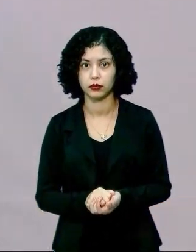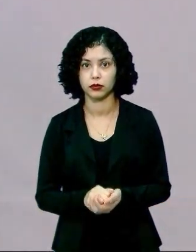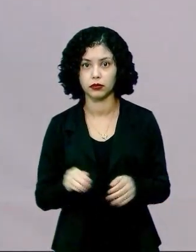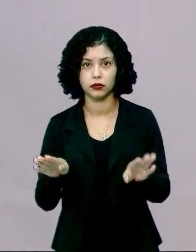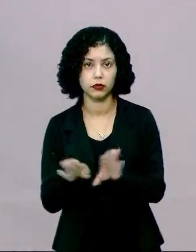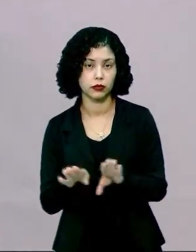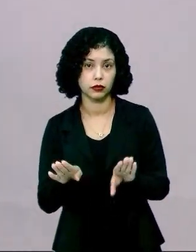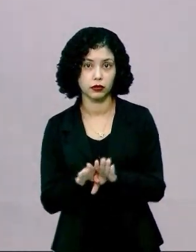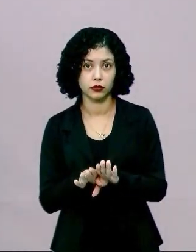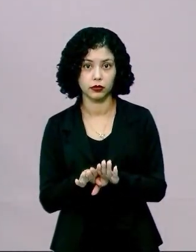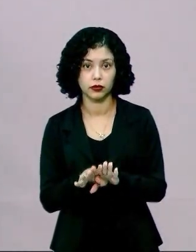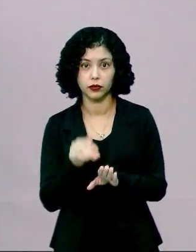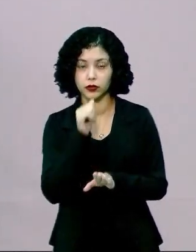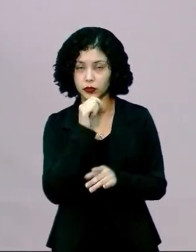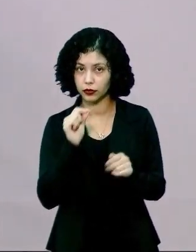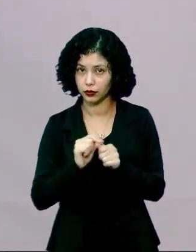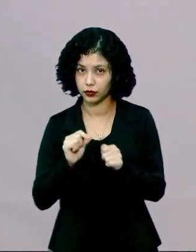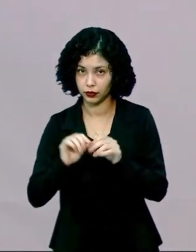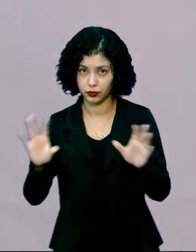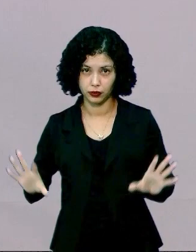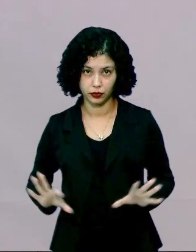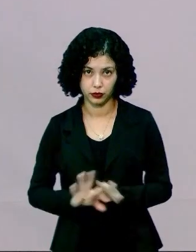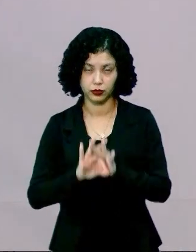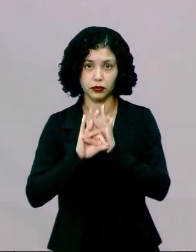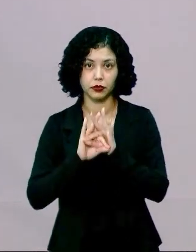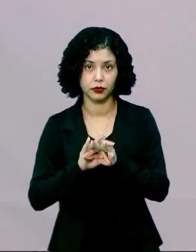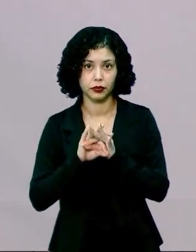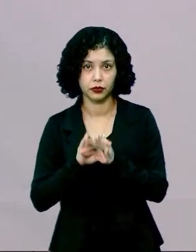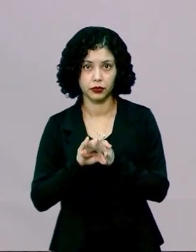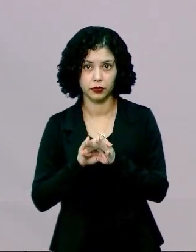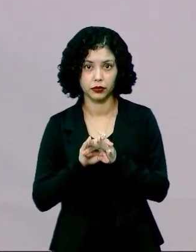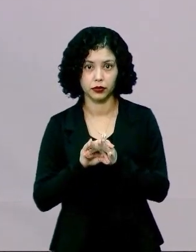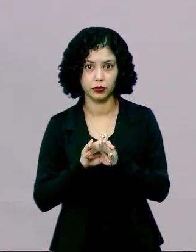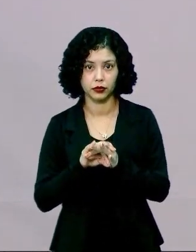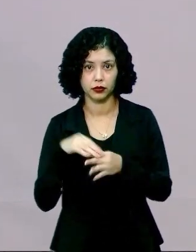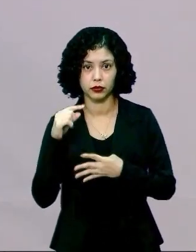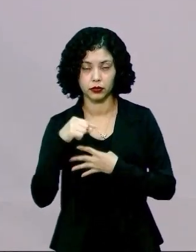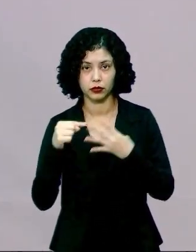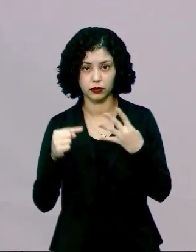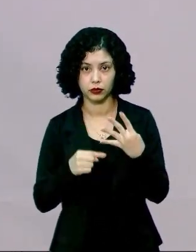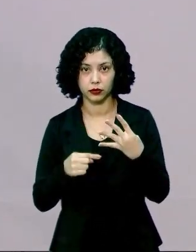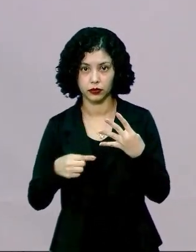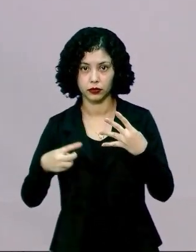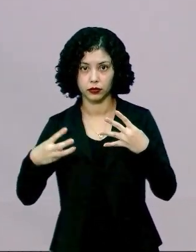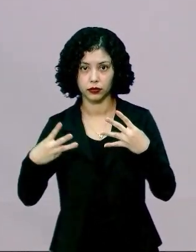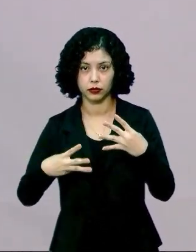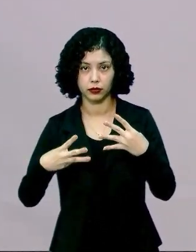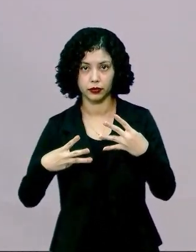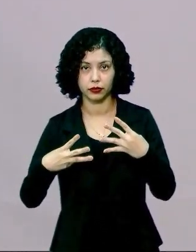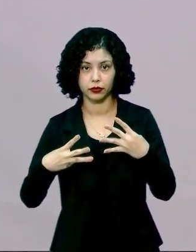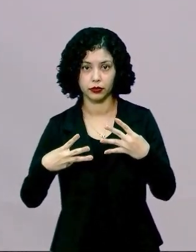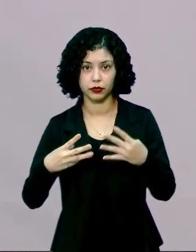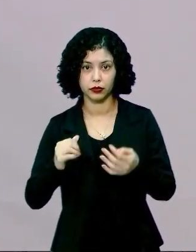pessoal, quando você faz aquela ligação, tem 4 e 3, aí você vai lá e bota tudo